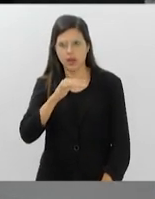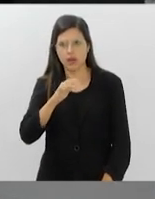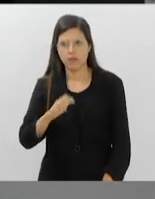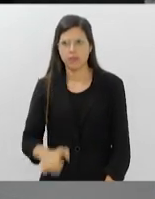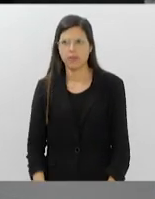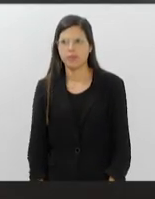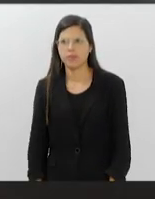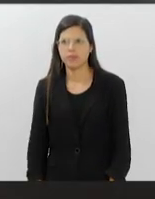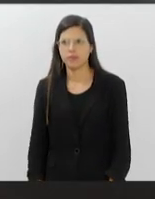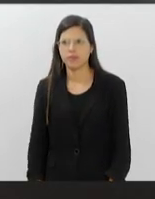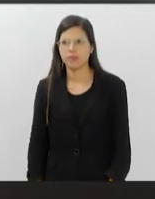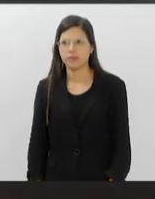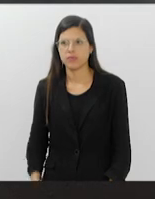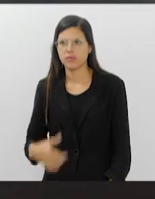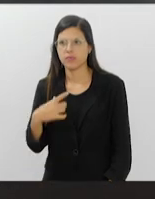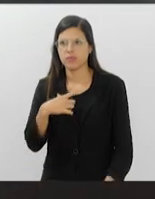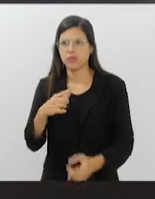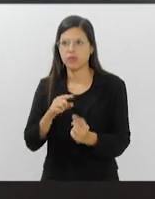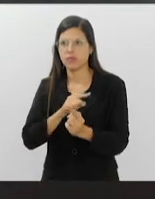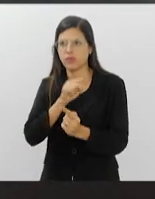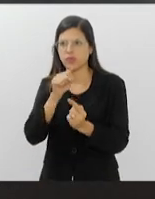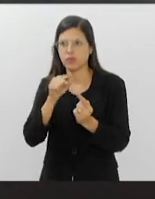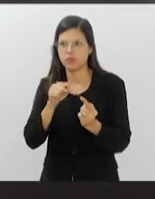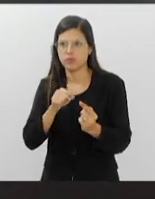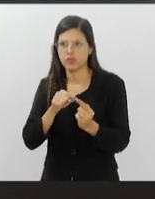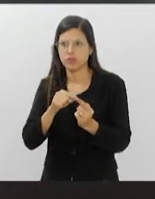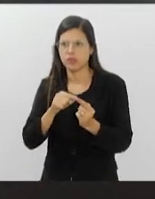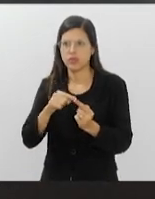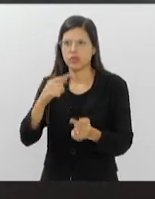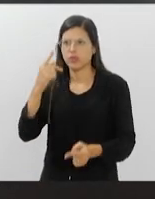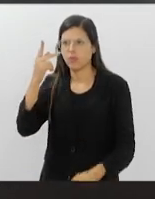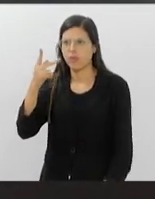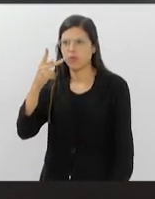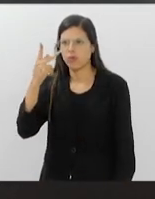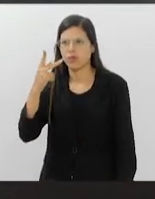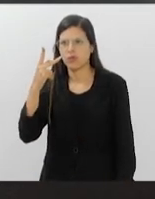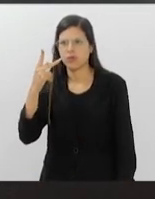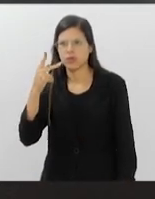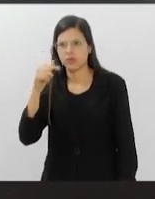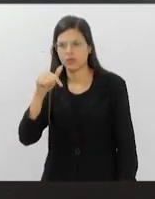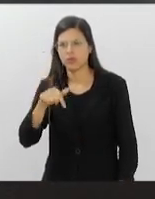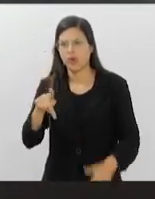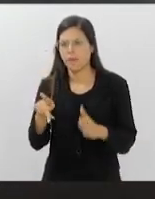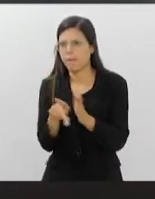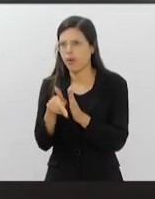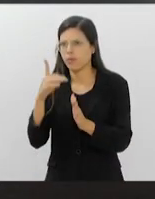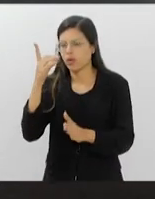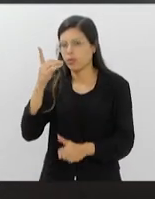um objetivo político, né? O projeto é do deputado Anderson Moraes.